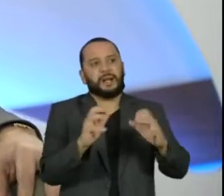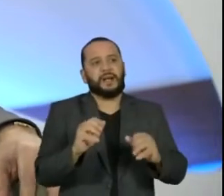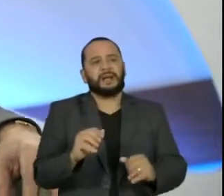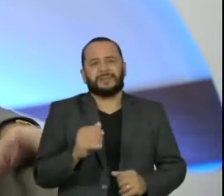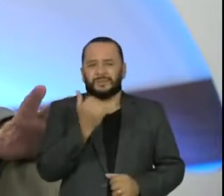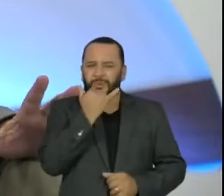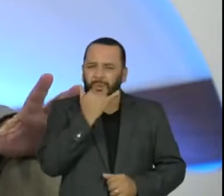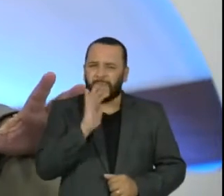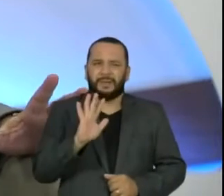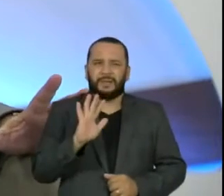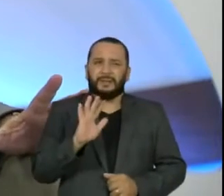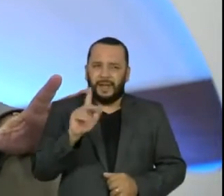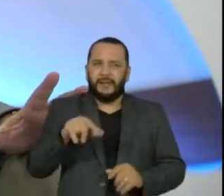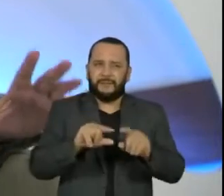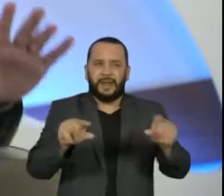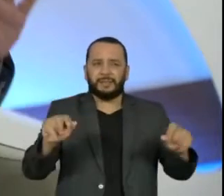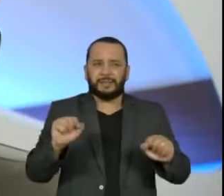sim.